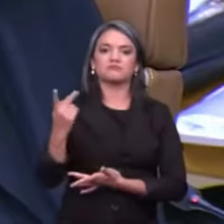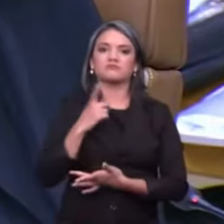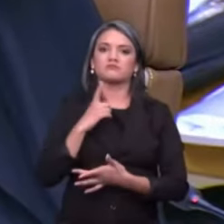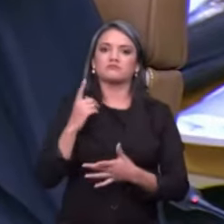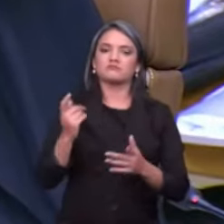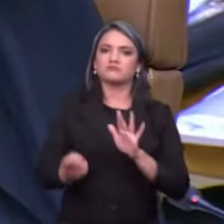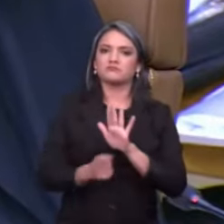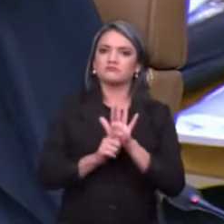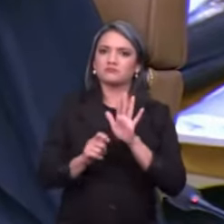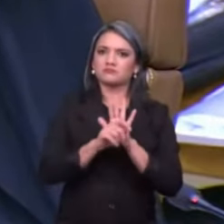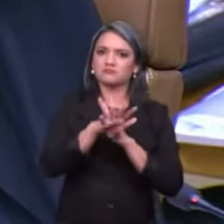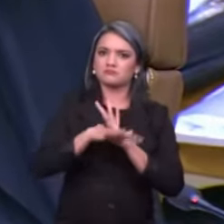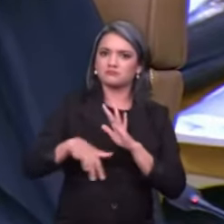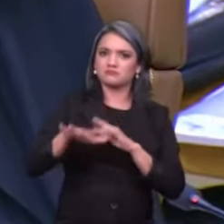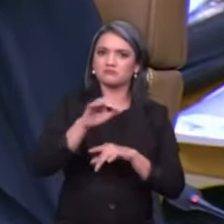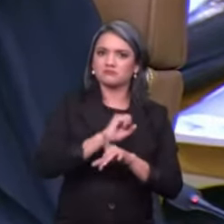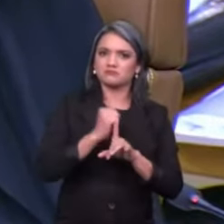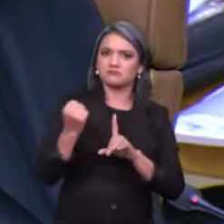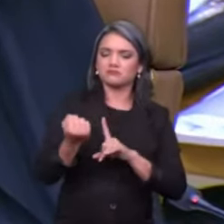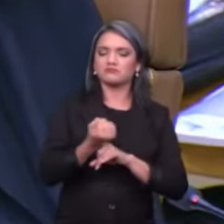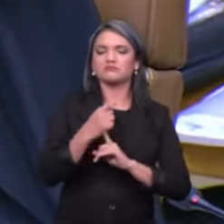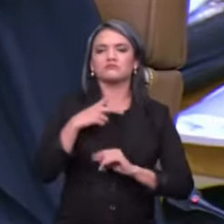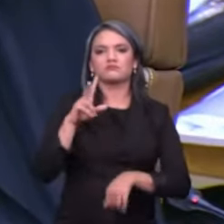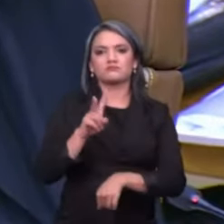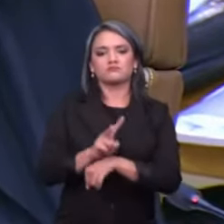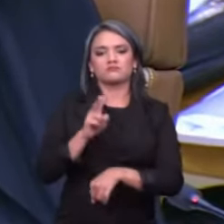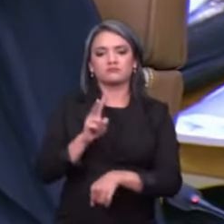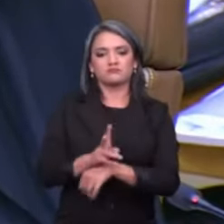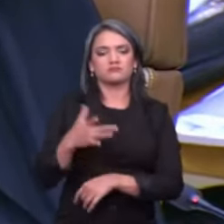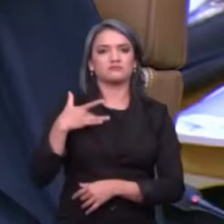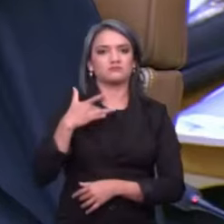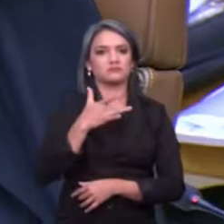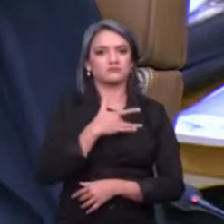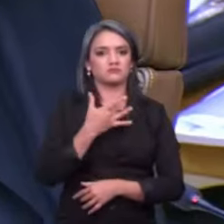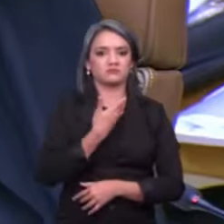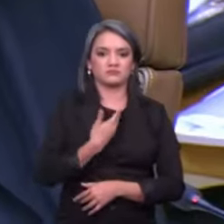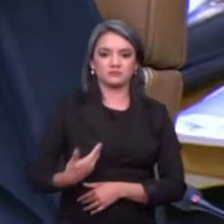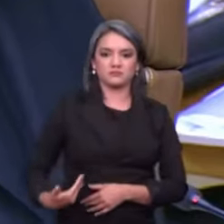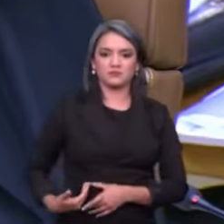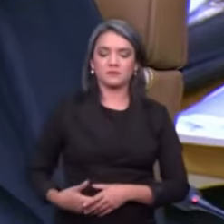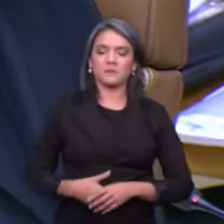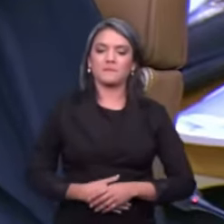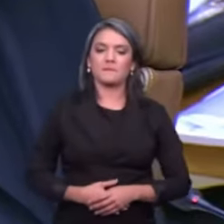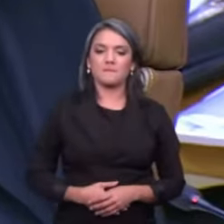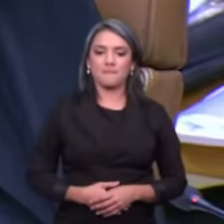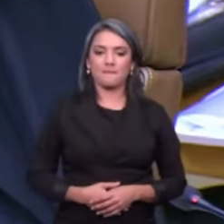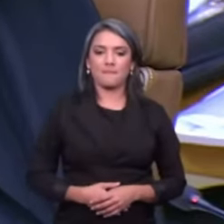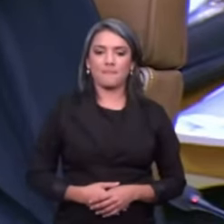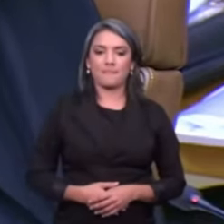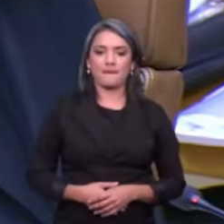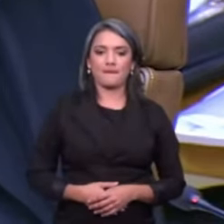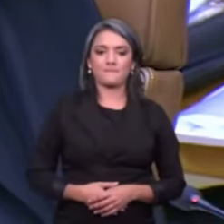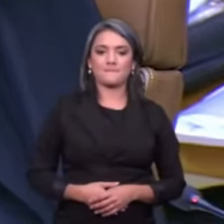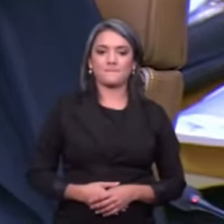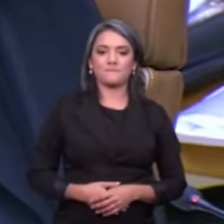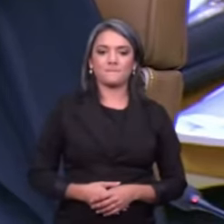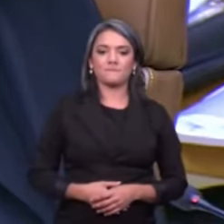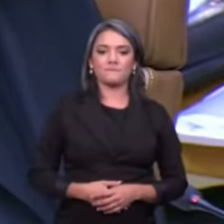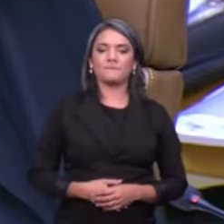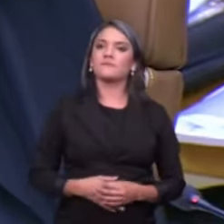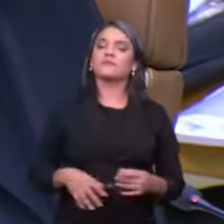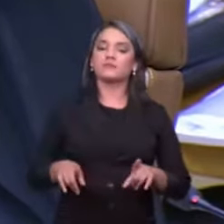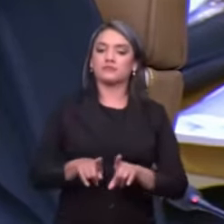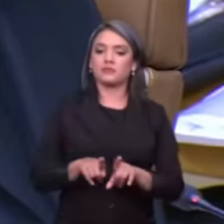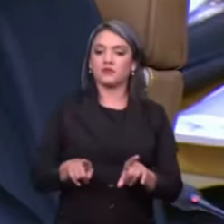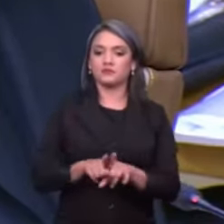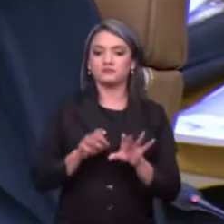residindo precisamente nessa perspectiva a proteção ao bem jurídico da saúde pública. É legítima, portanto, sob esse enfoque, a opção